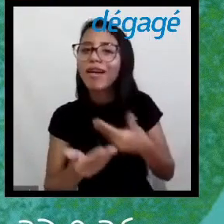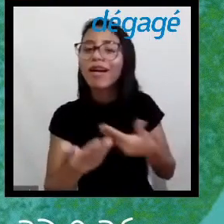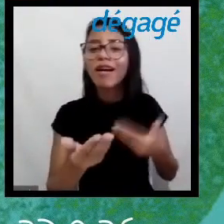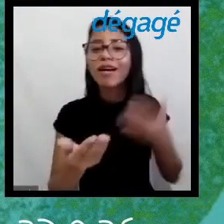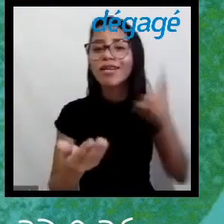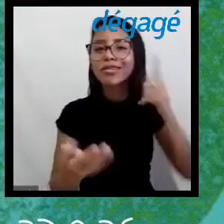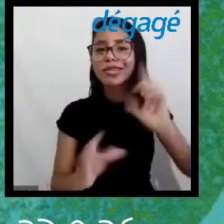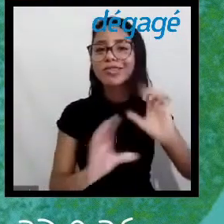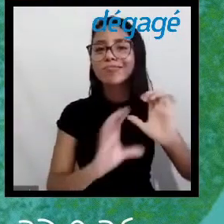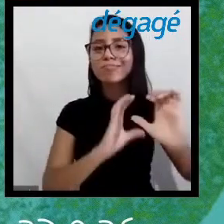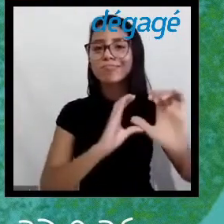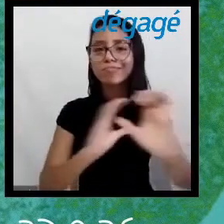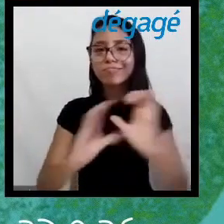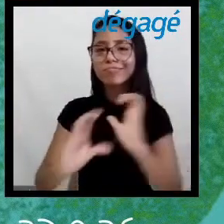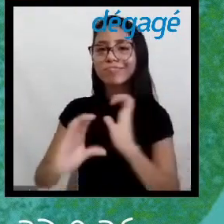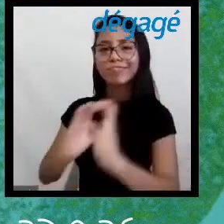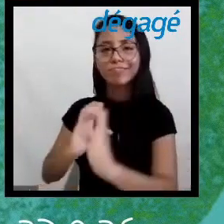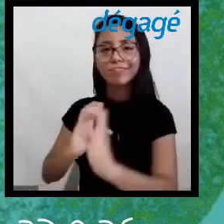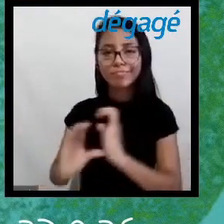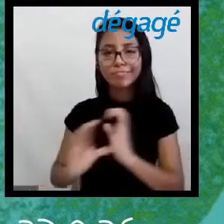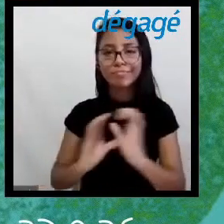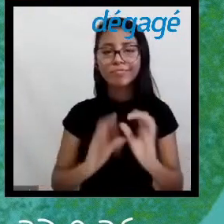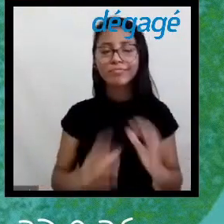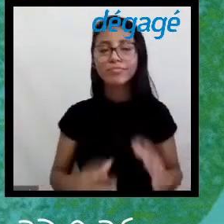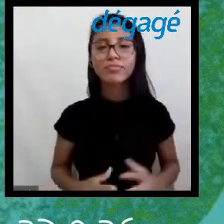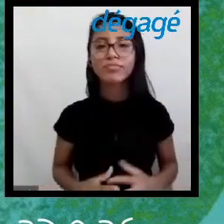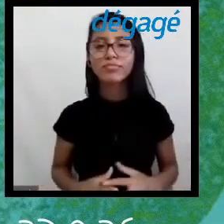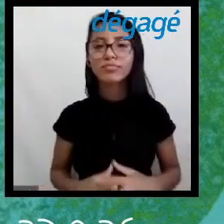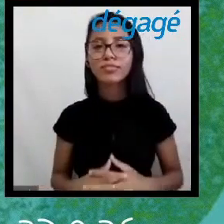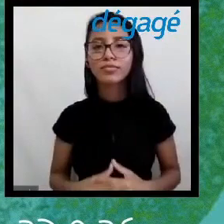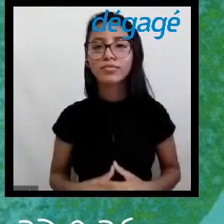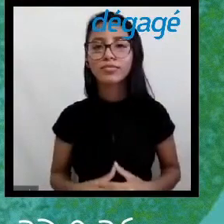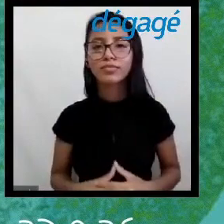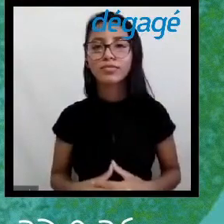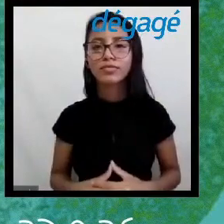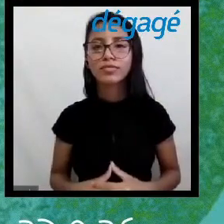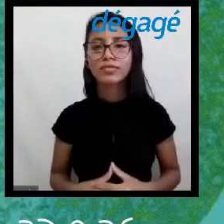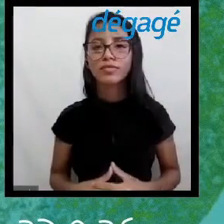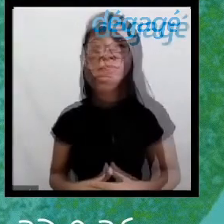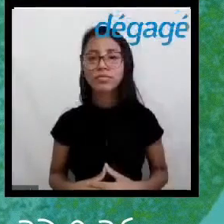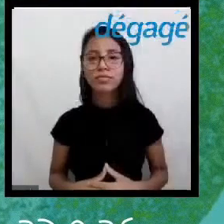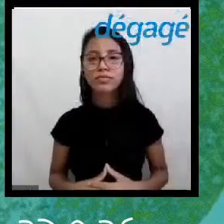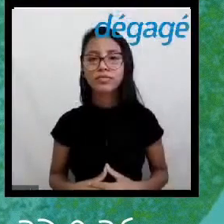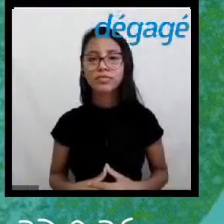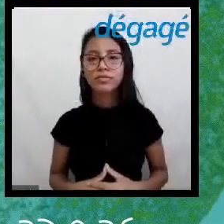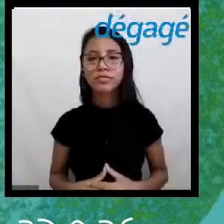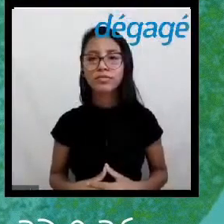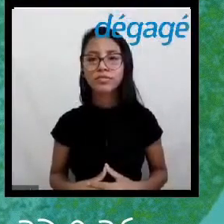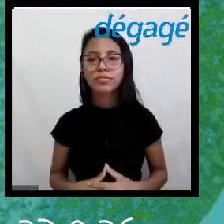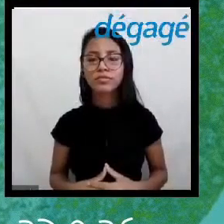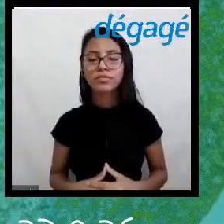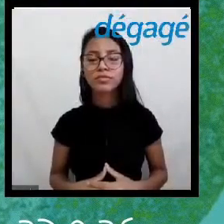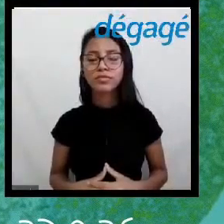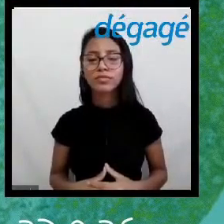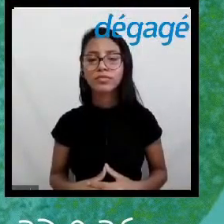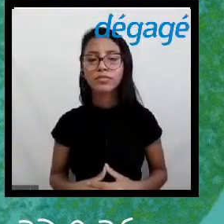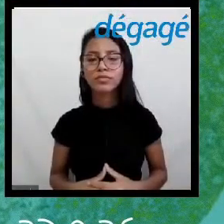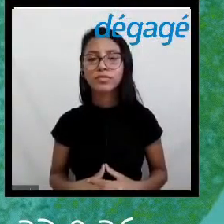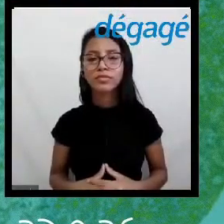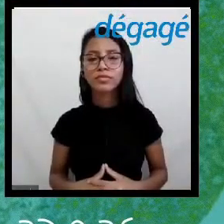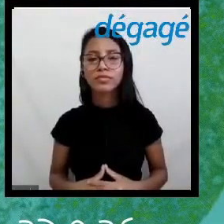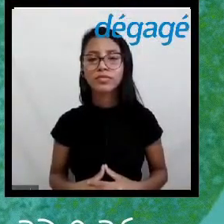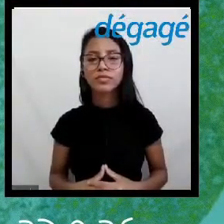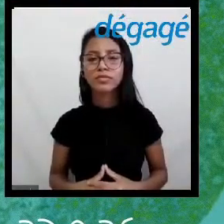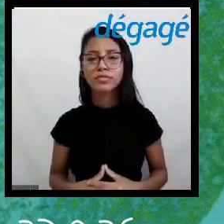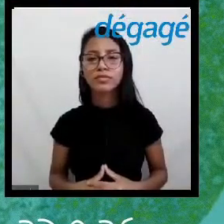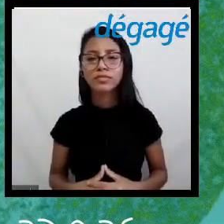ser jogada fora, lógico. O estudo do instrumento exige esse ensimesmamento. É por isso que eu acho que tem